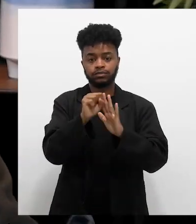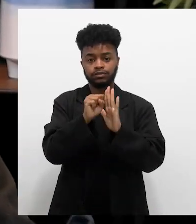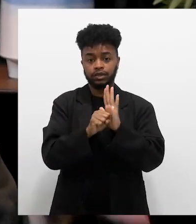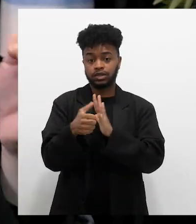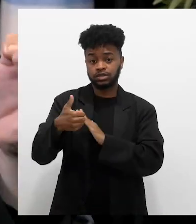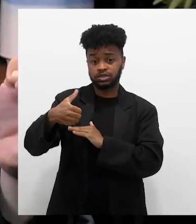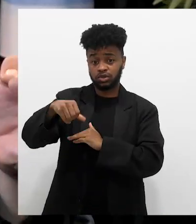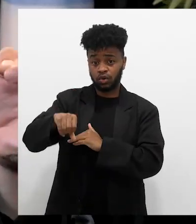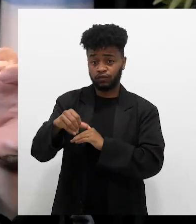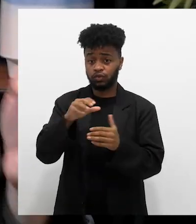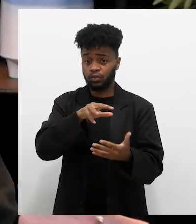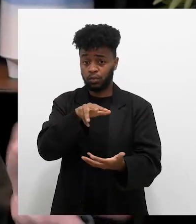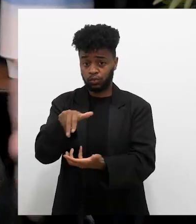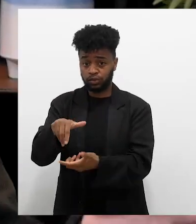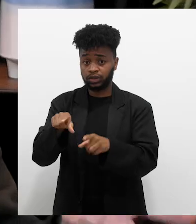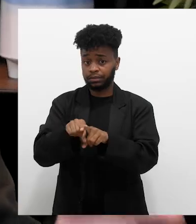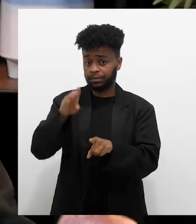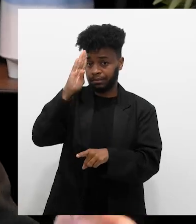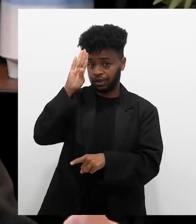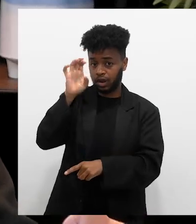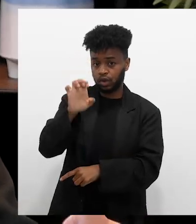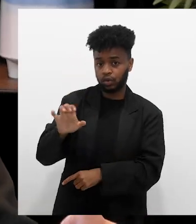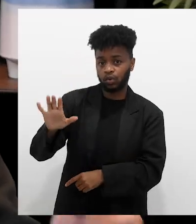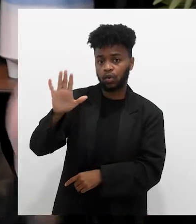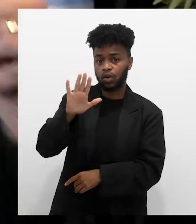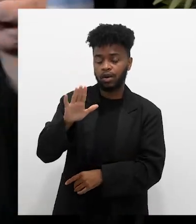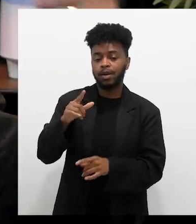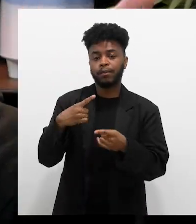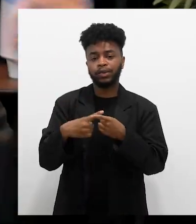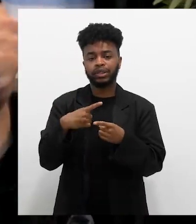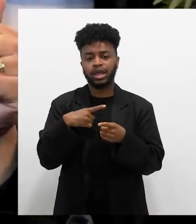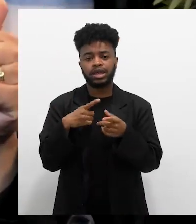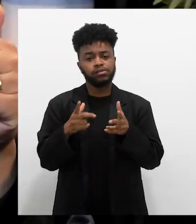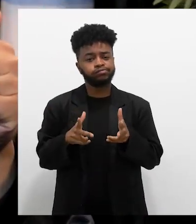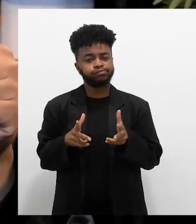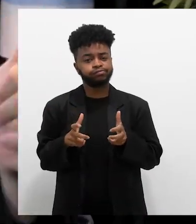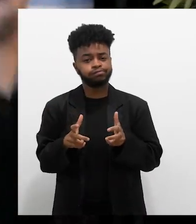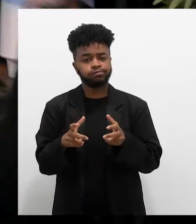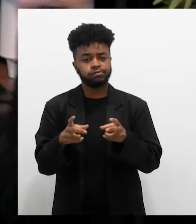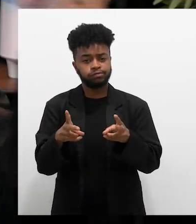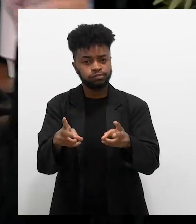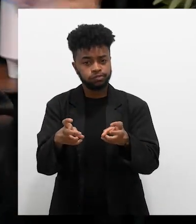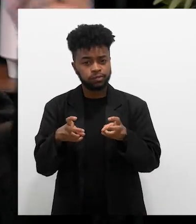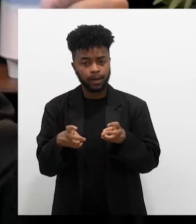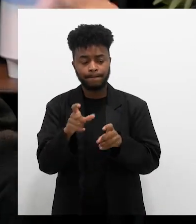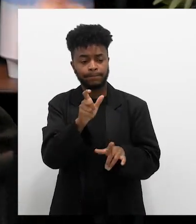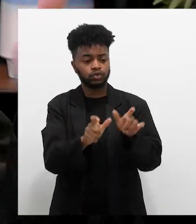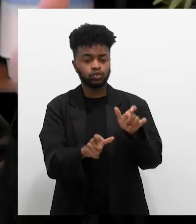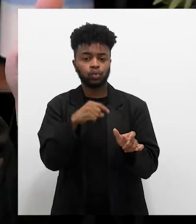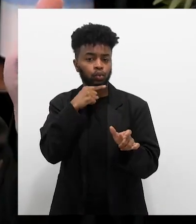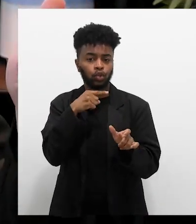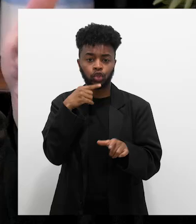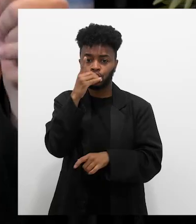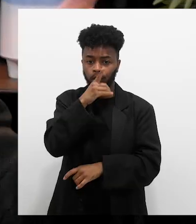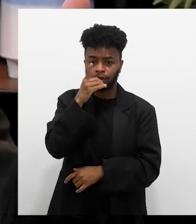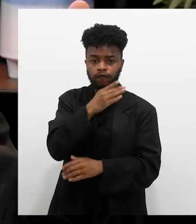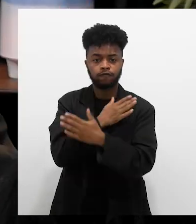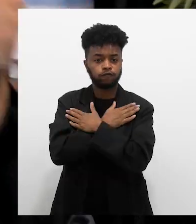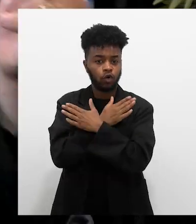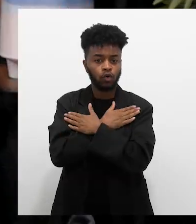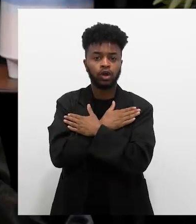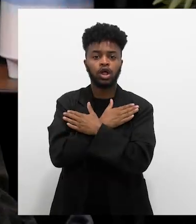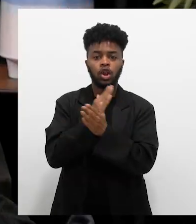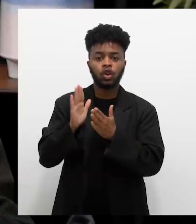século XIX no mundo, sobretudo na Europa. A exploração dos trabalhadores que não tinham nem o domingo de folga para